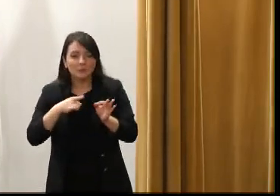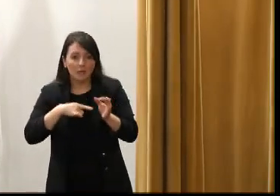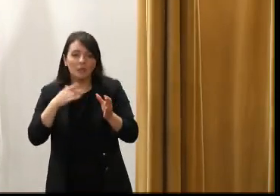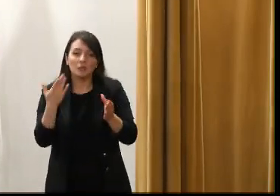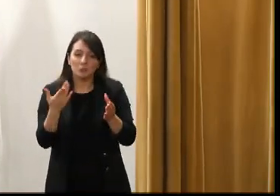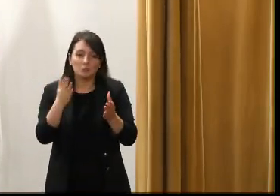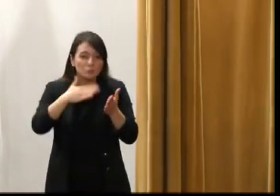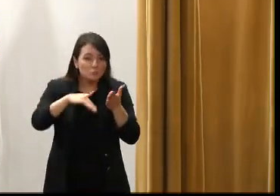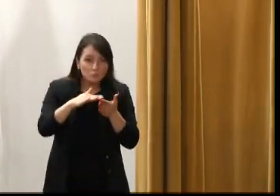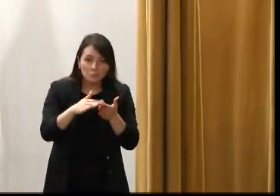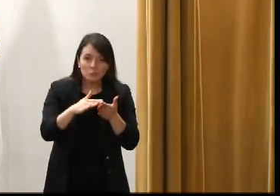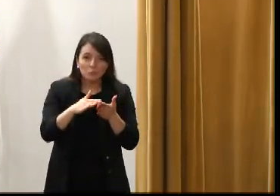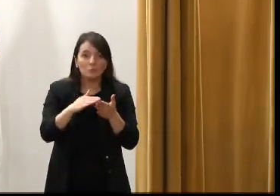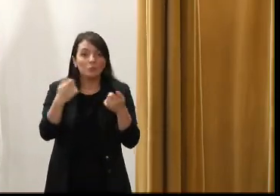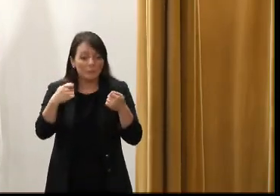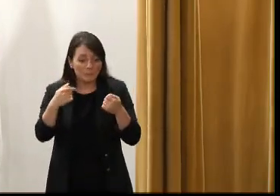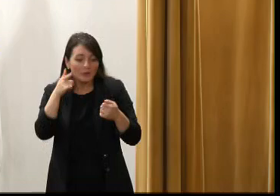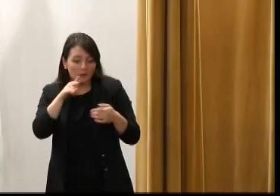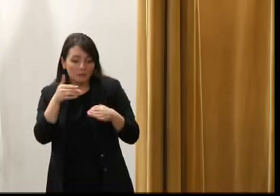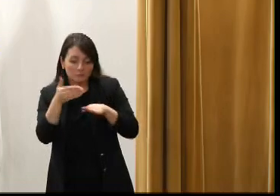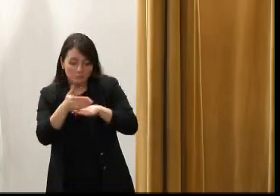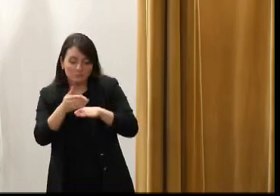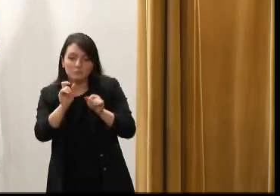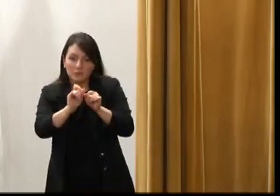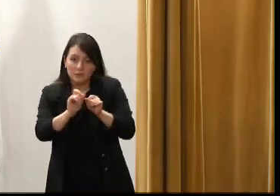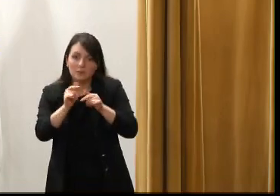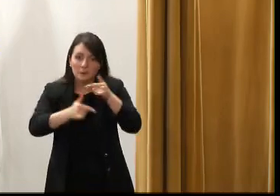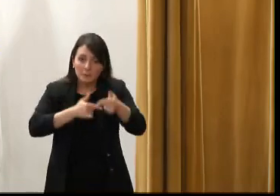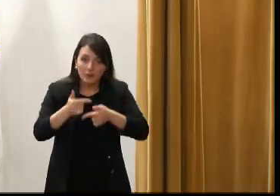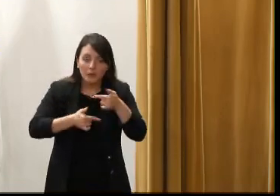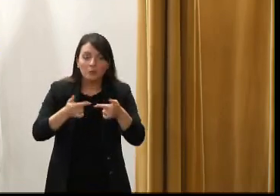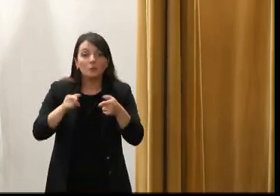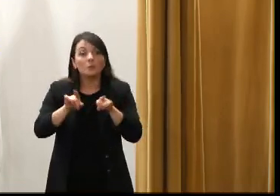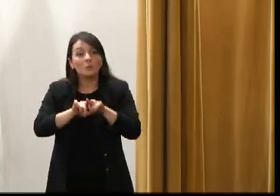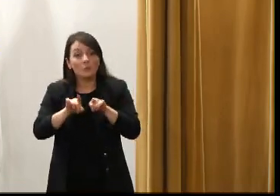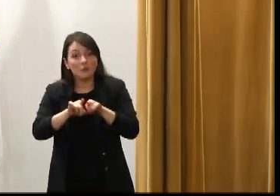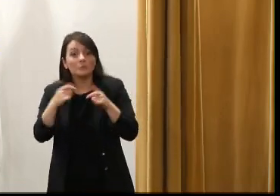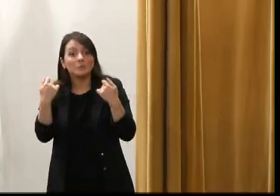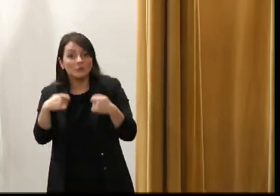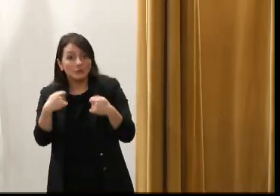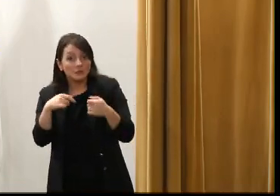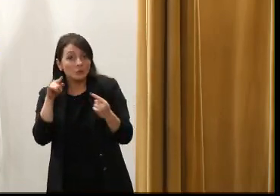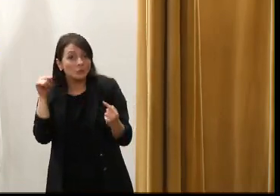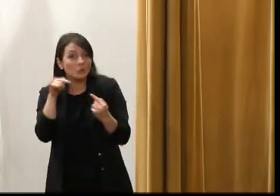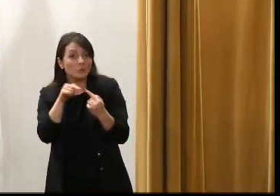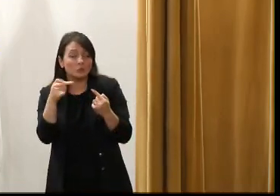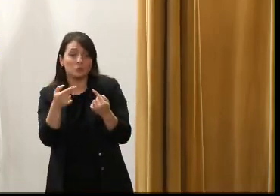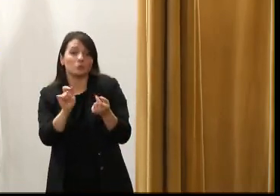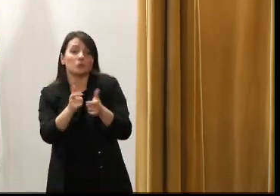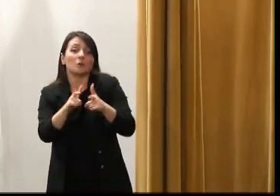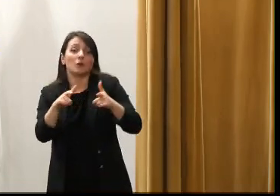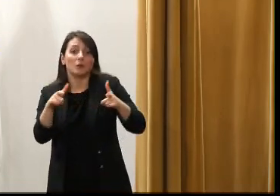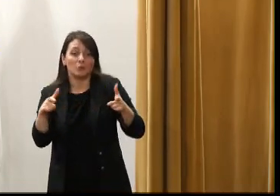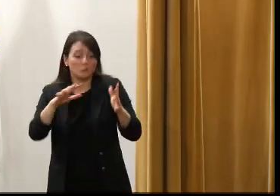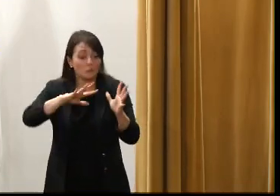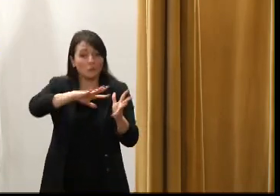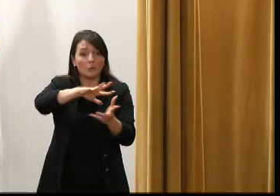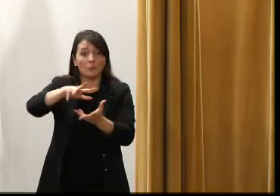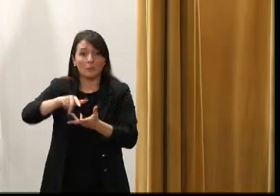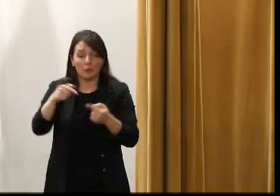e funcionamento, precisa, de alguma maneira, estar concatenado com objetivos mais amplos, objetivos